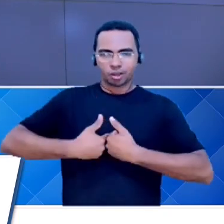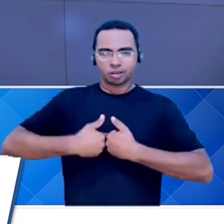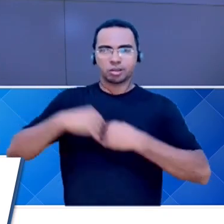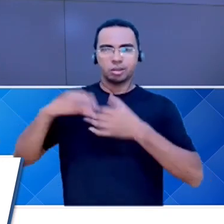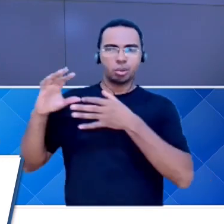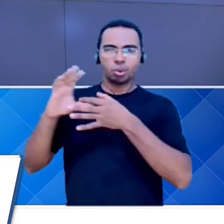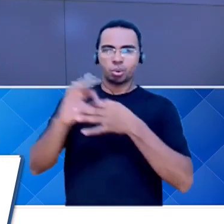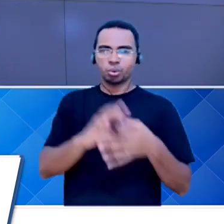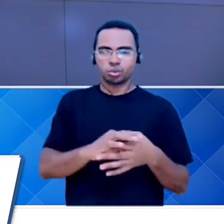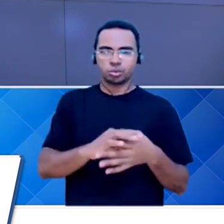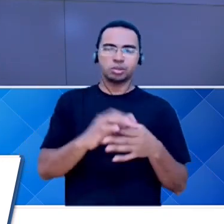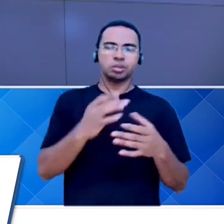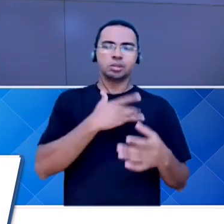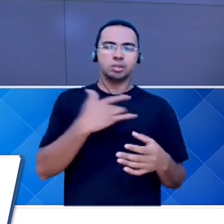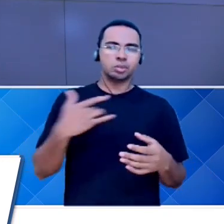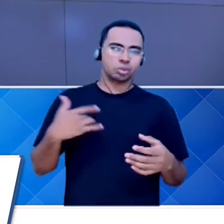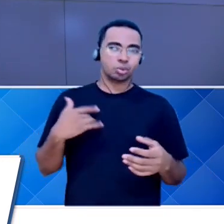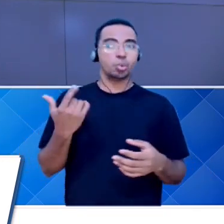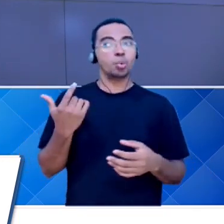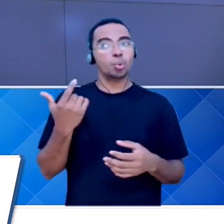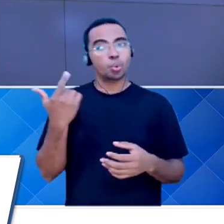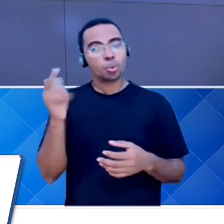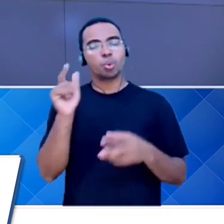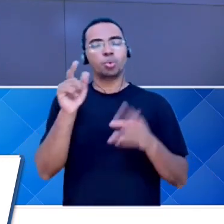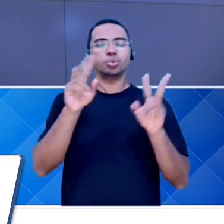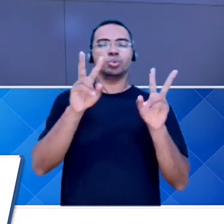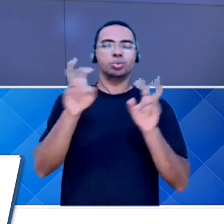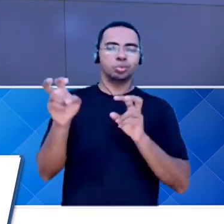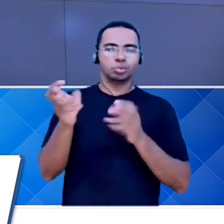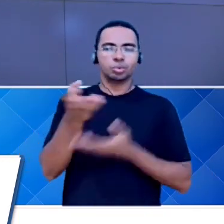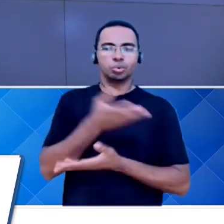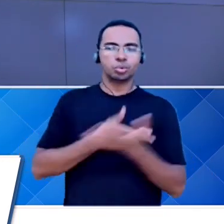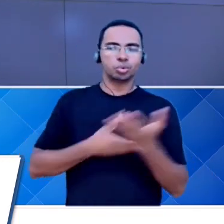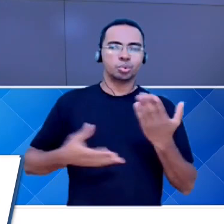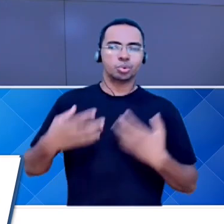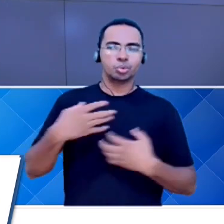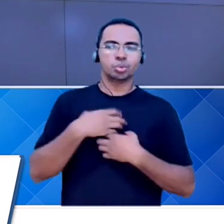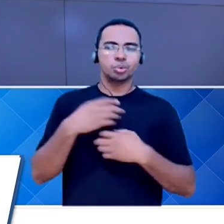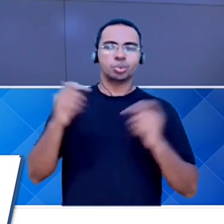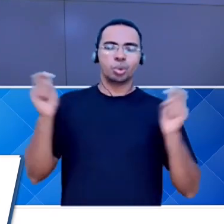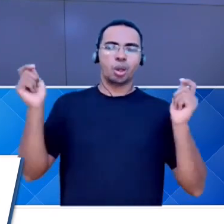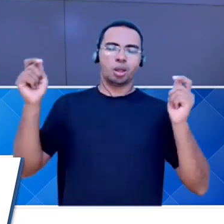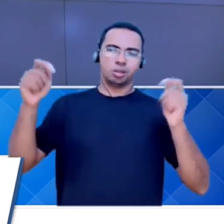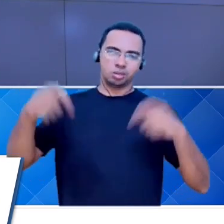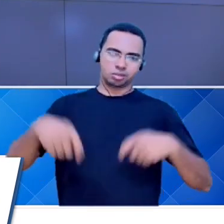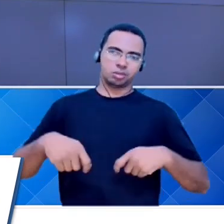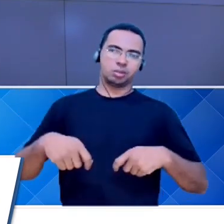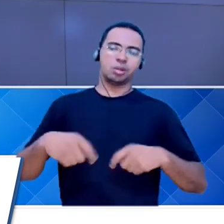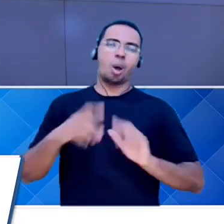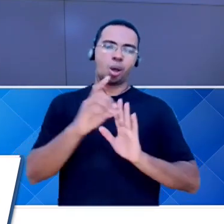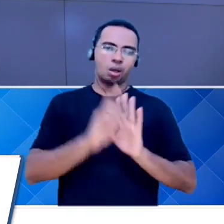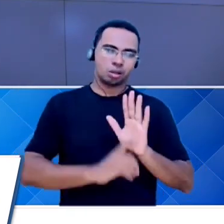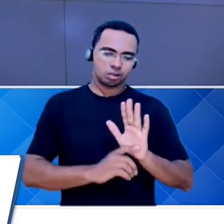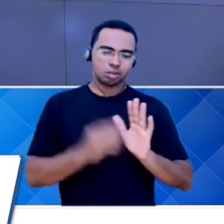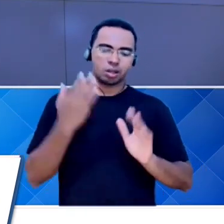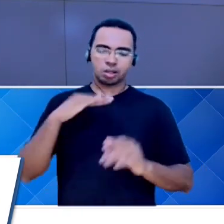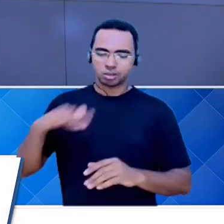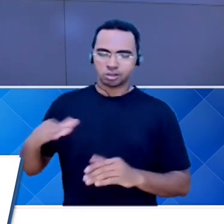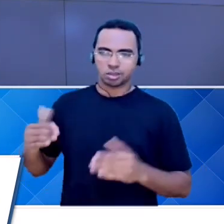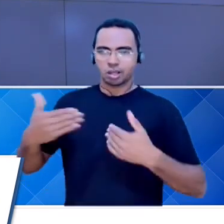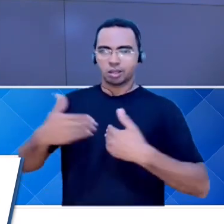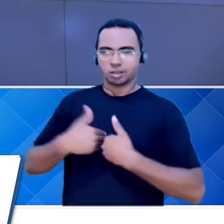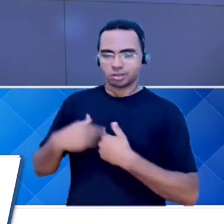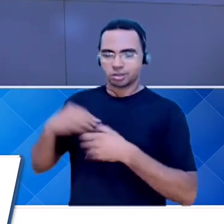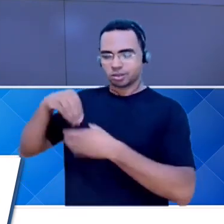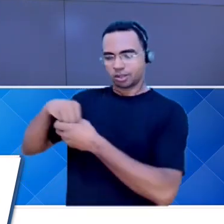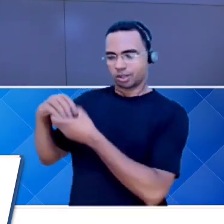à saúde, e um outro tema é os meios para a concretização desses direitos das crianças com autismo no contexto